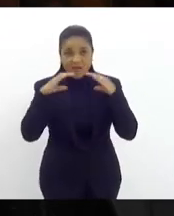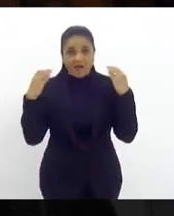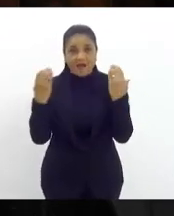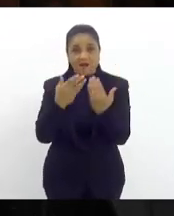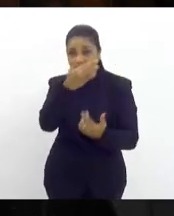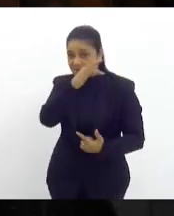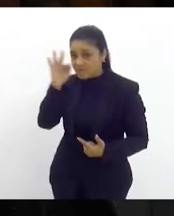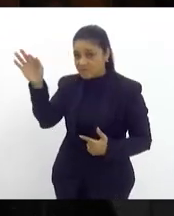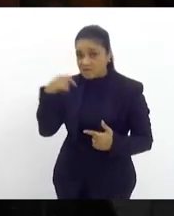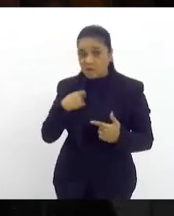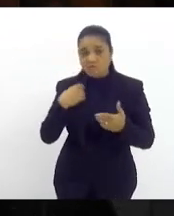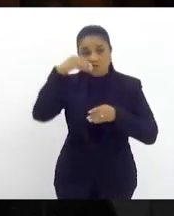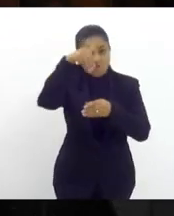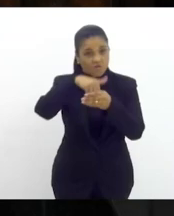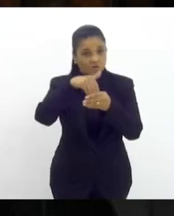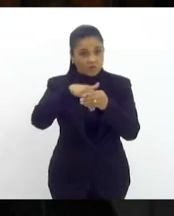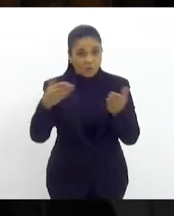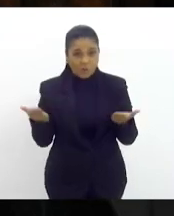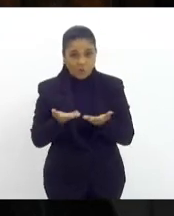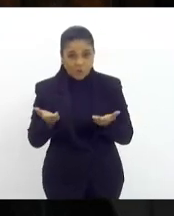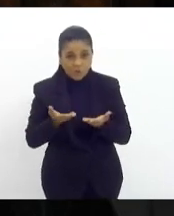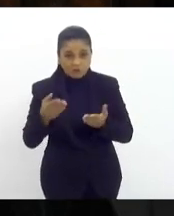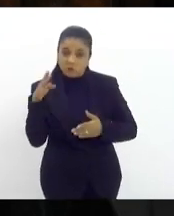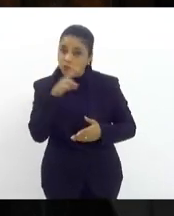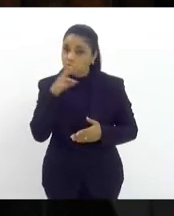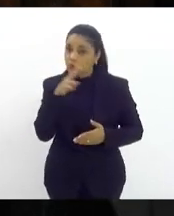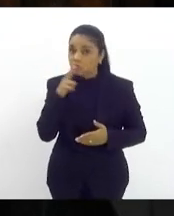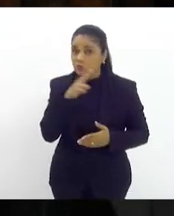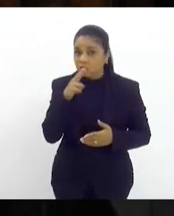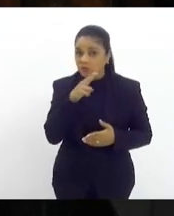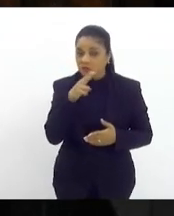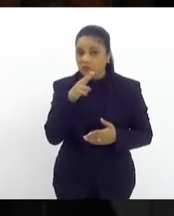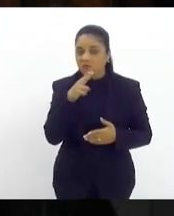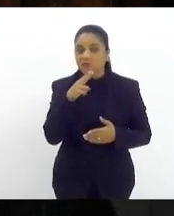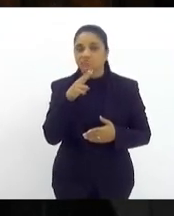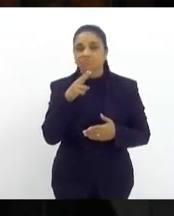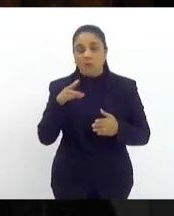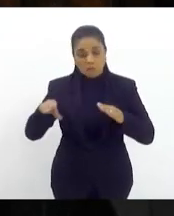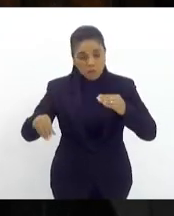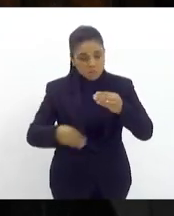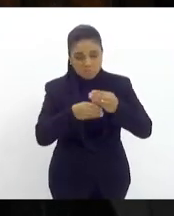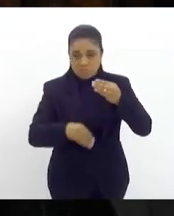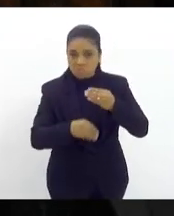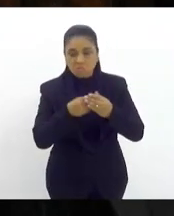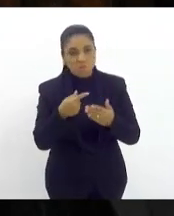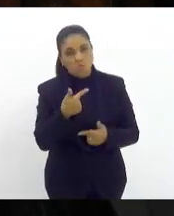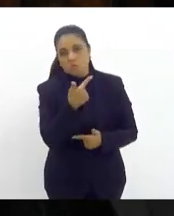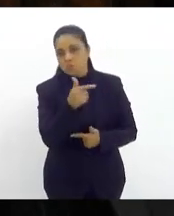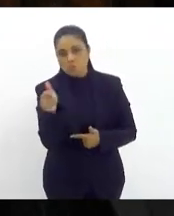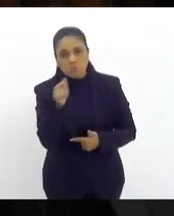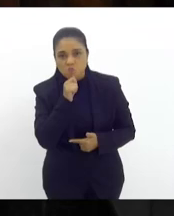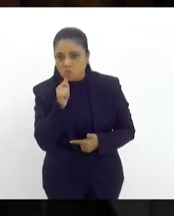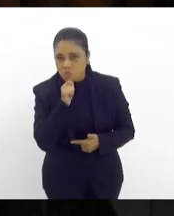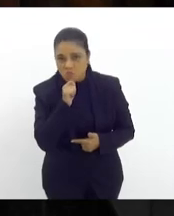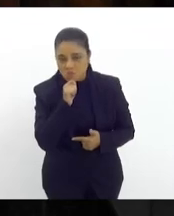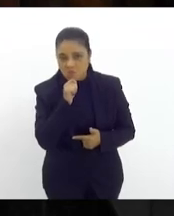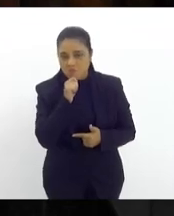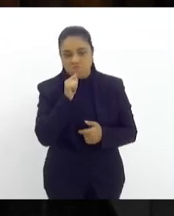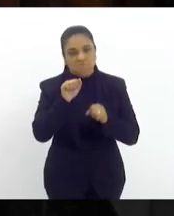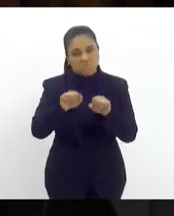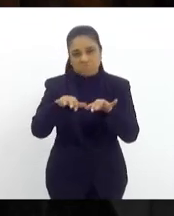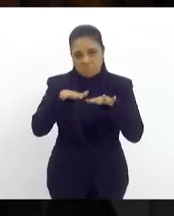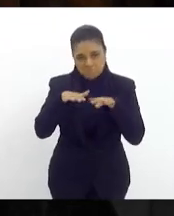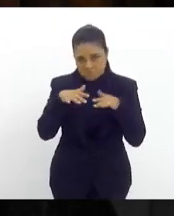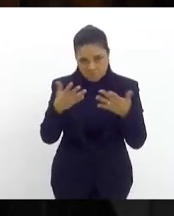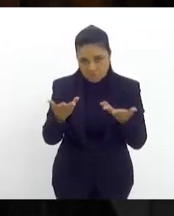para tramitar em regime de urgência sem emendas feitas pelos parlamentares